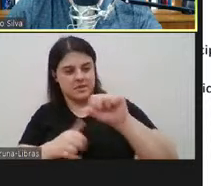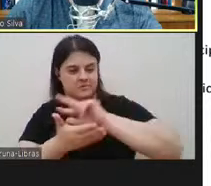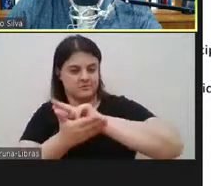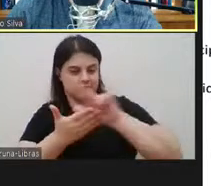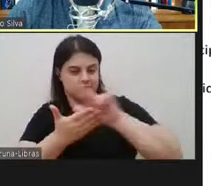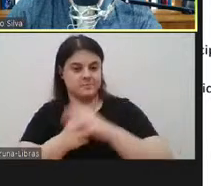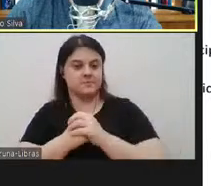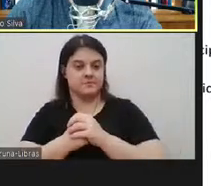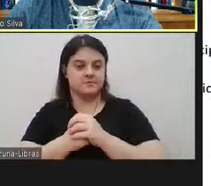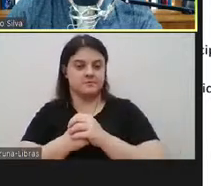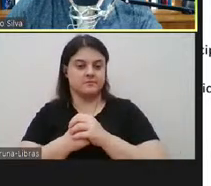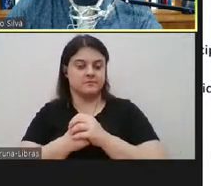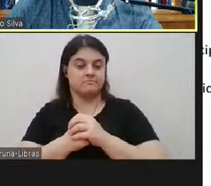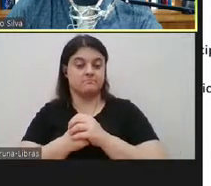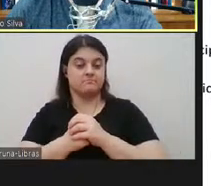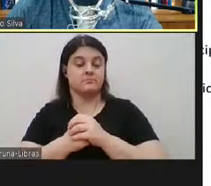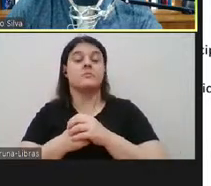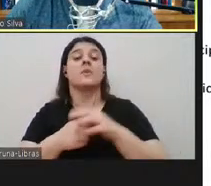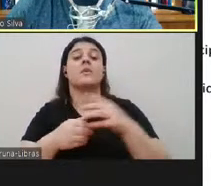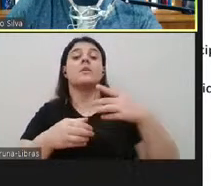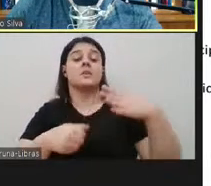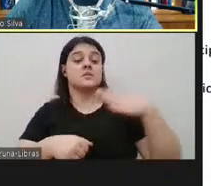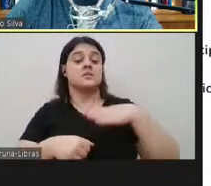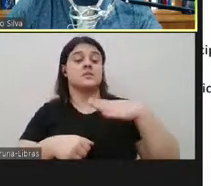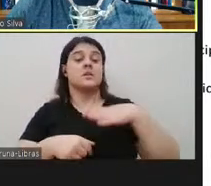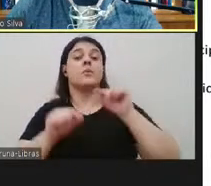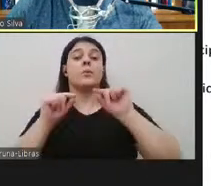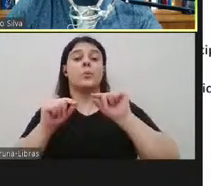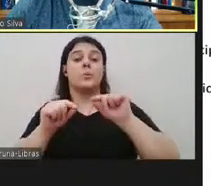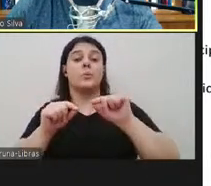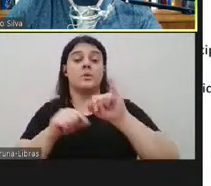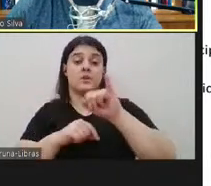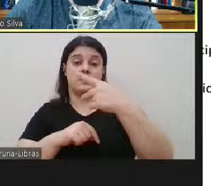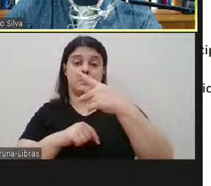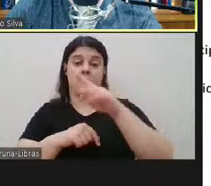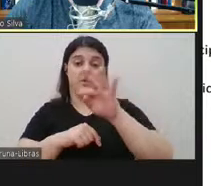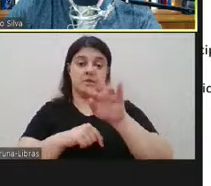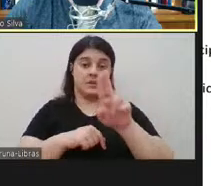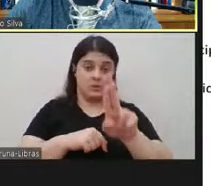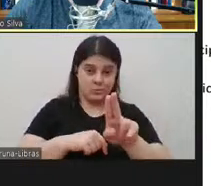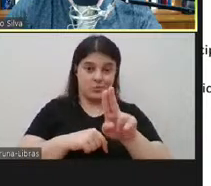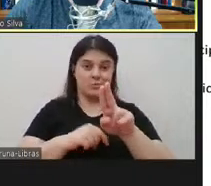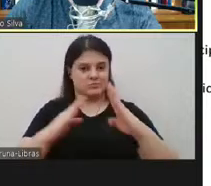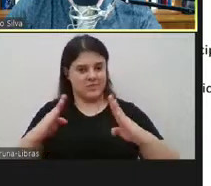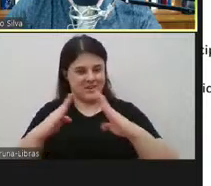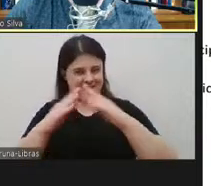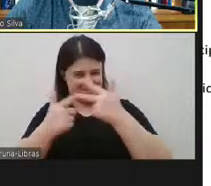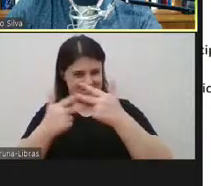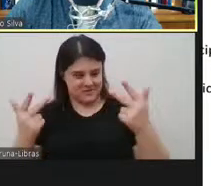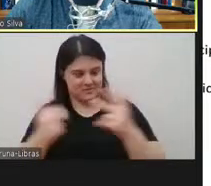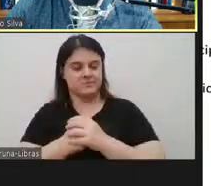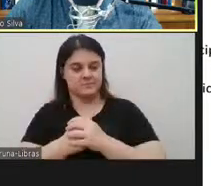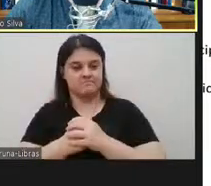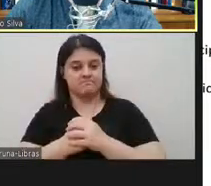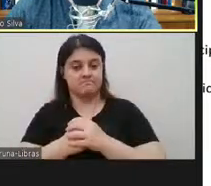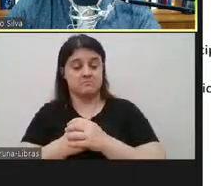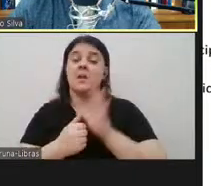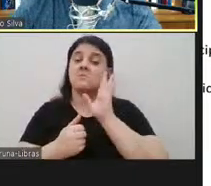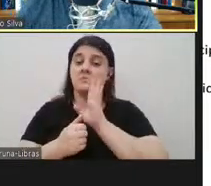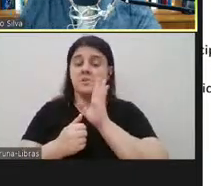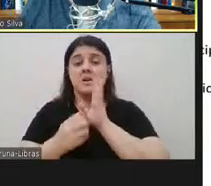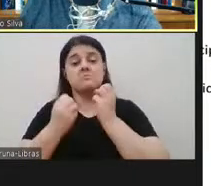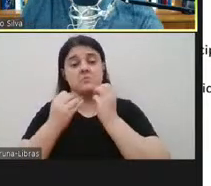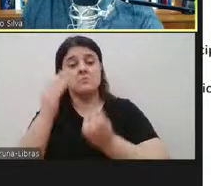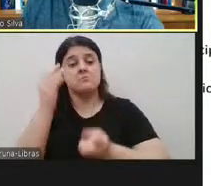fiscal e os municípios Você tem o imposto como o IPTU sobre a propriedade territorial urbana A pessoa